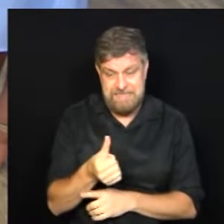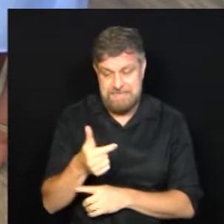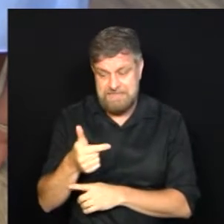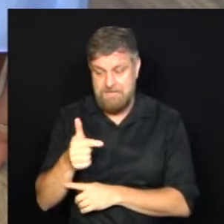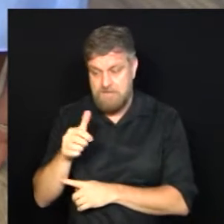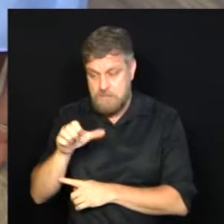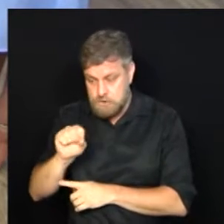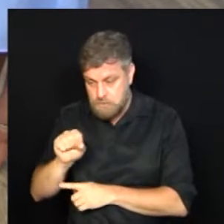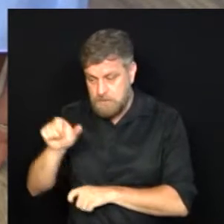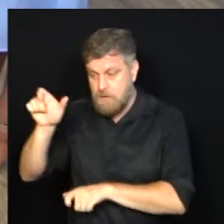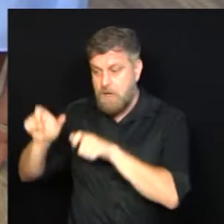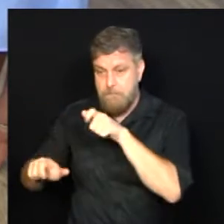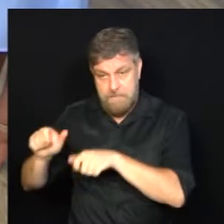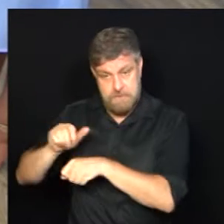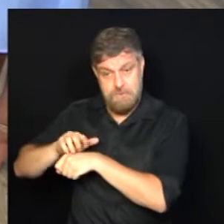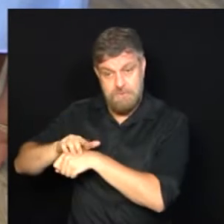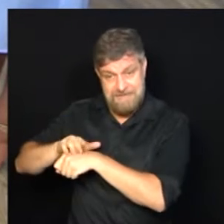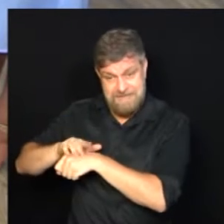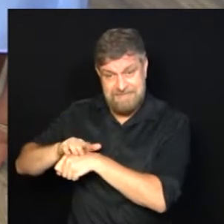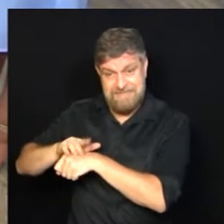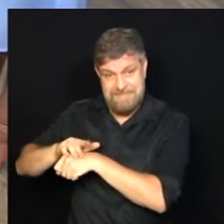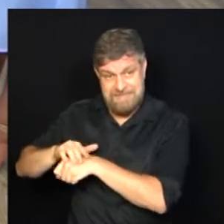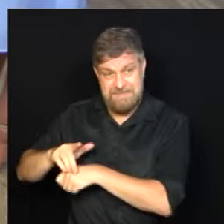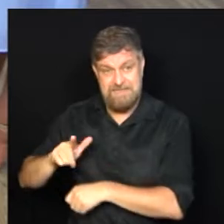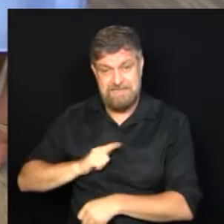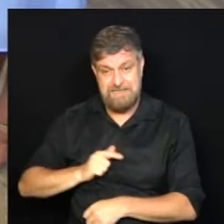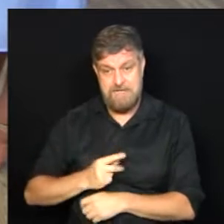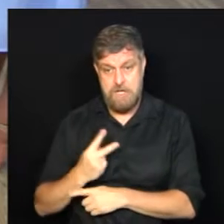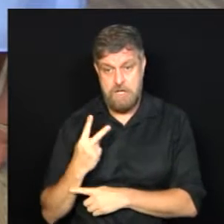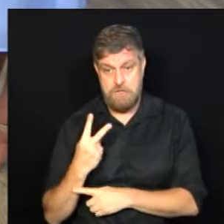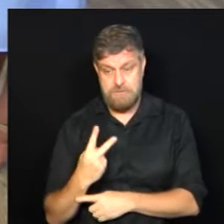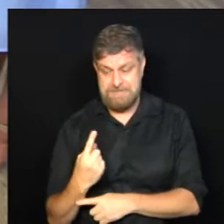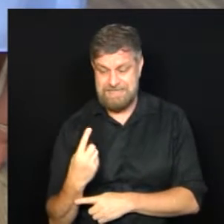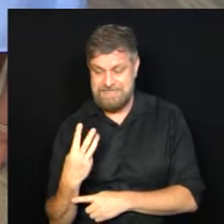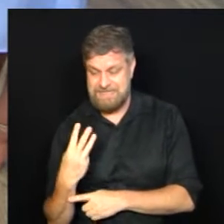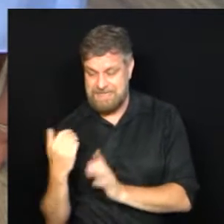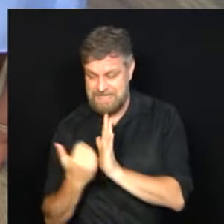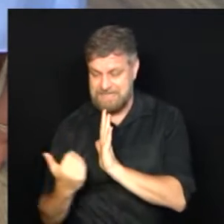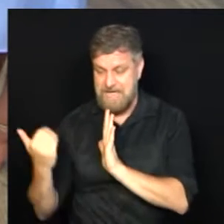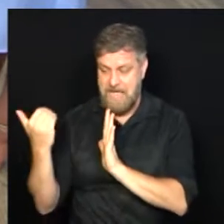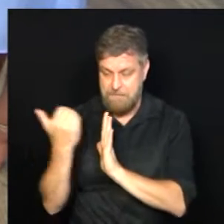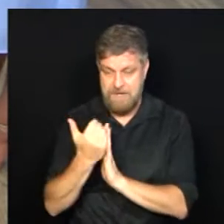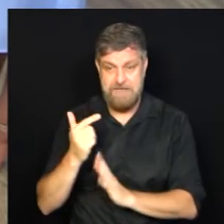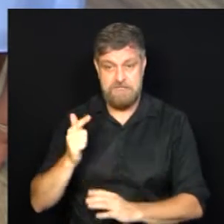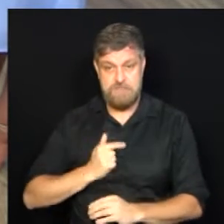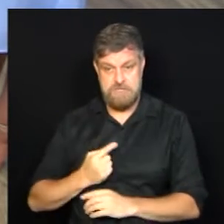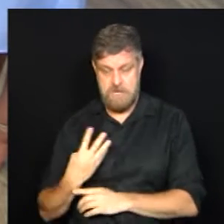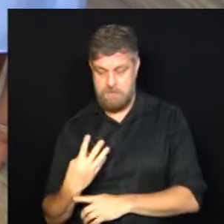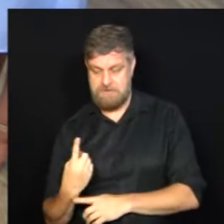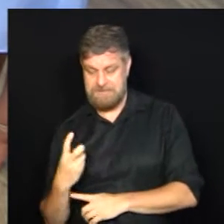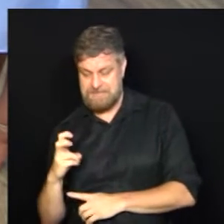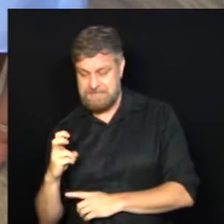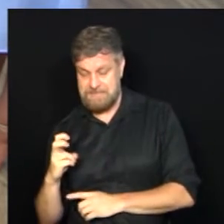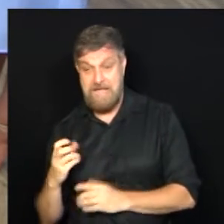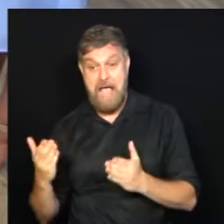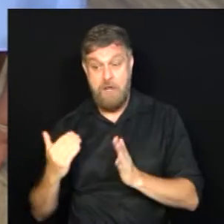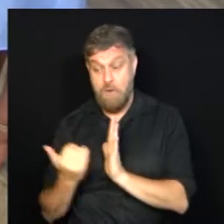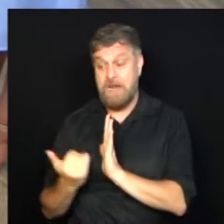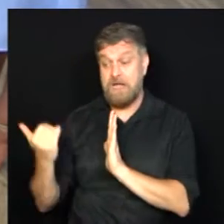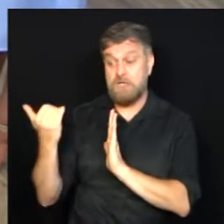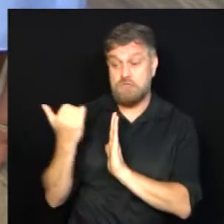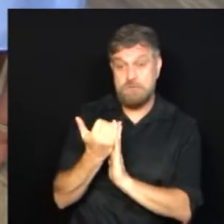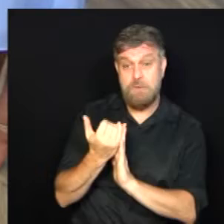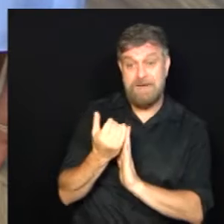628 pessoas com a doença, são 213 a mais. Nós tínhamos 415 pessoas, este número saltou